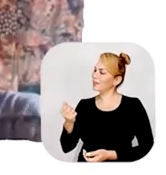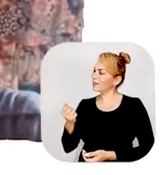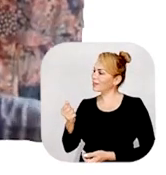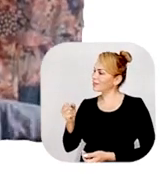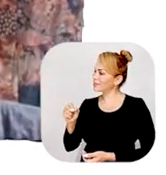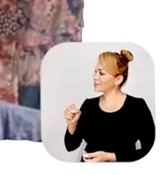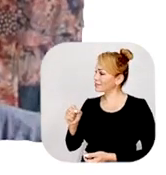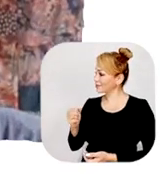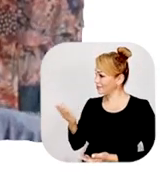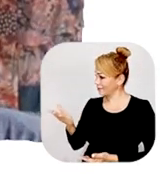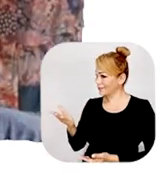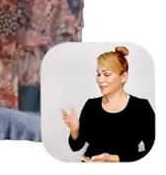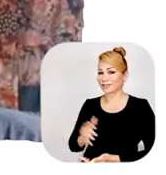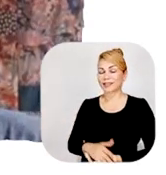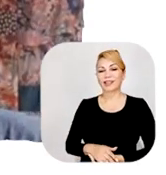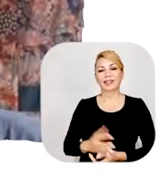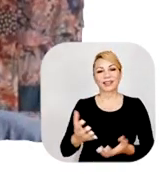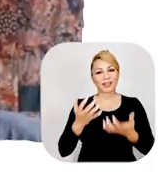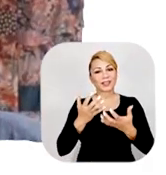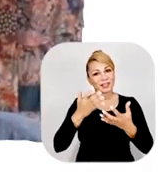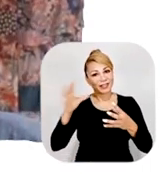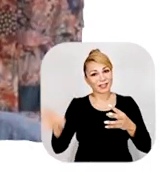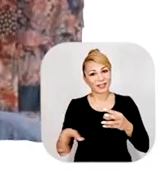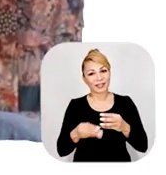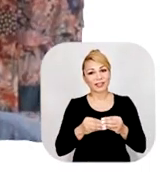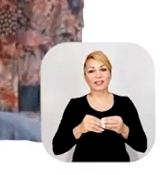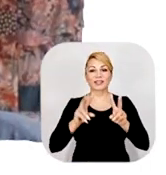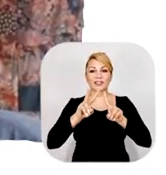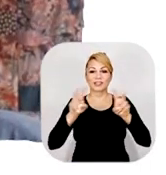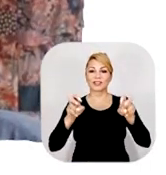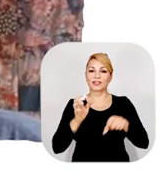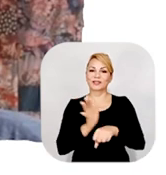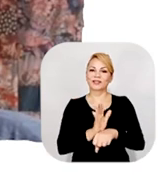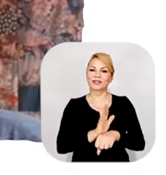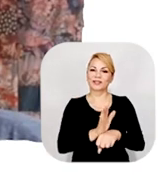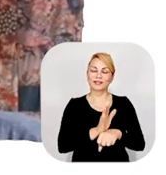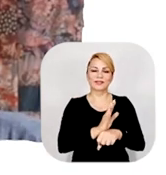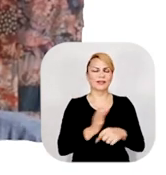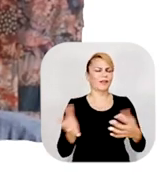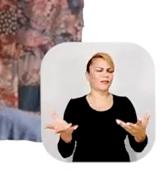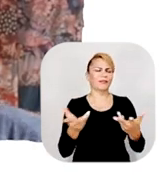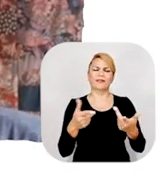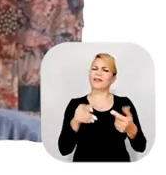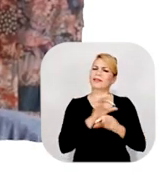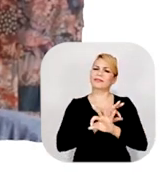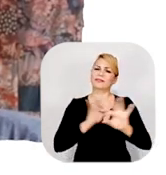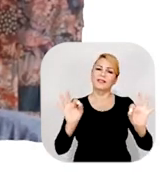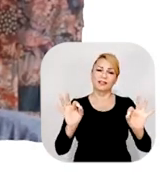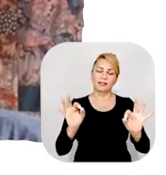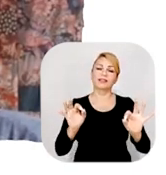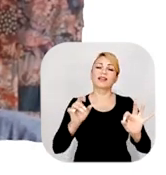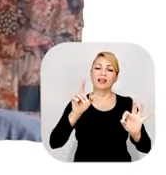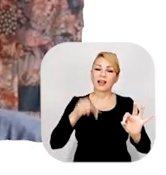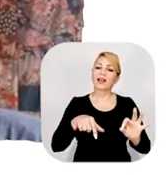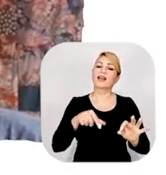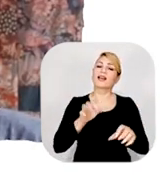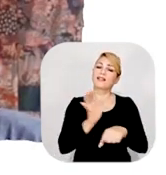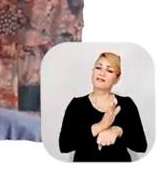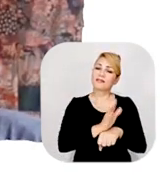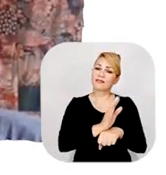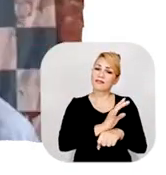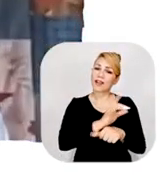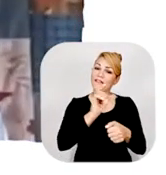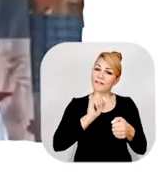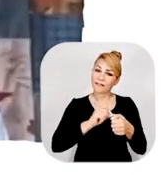Eu queria também acrescentar com respeito ao filme. É fantástico que foi feito,